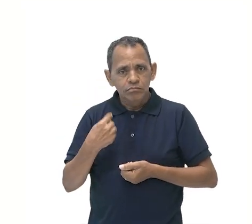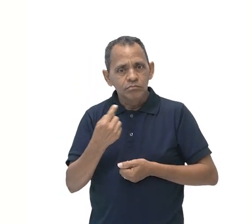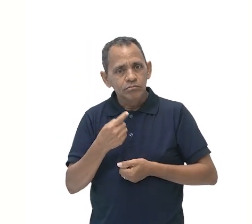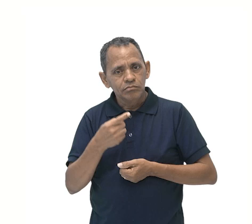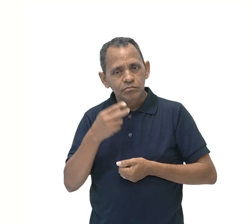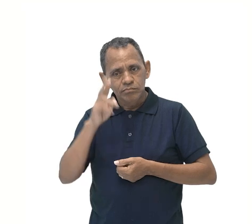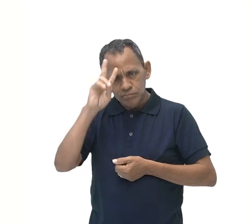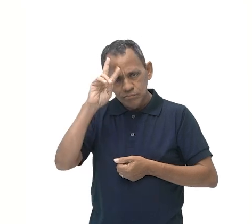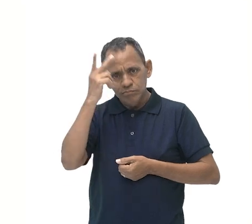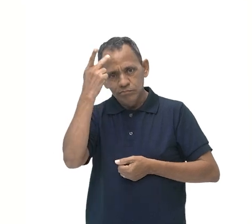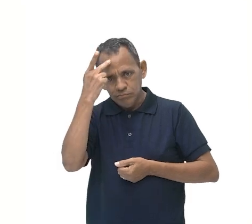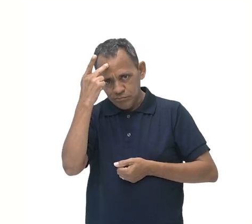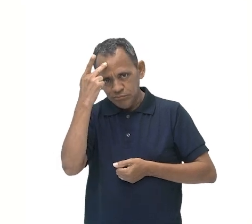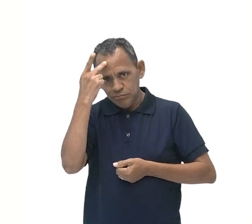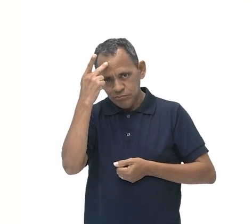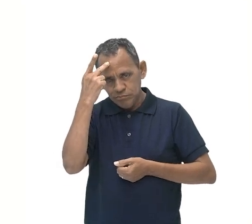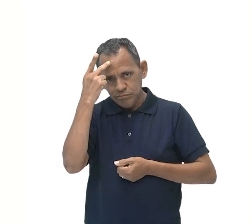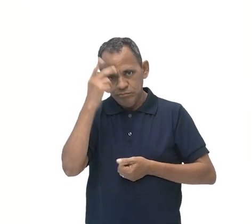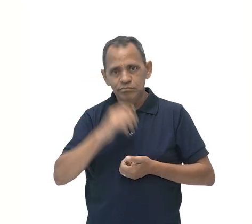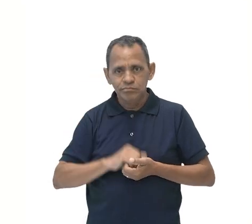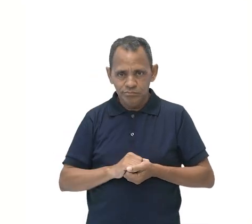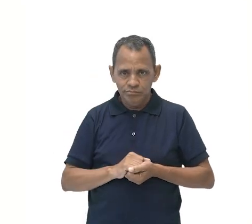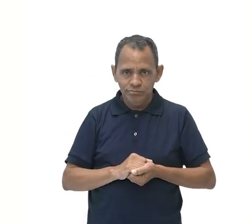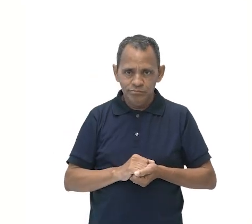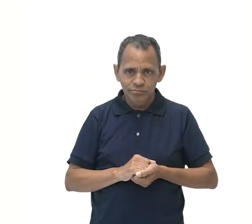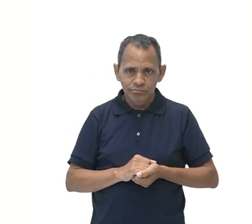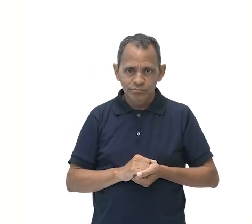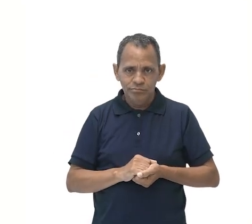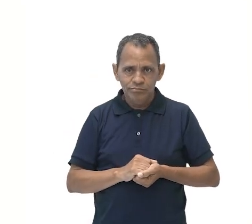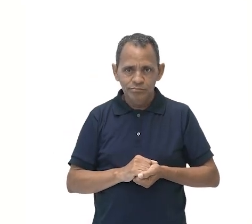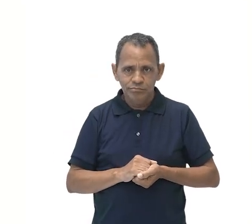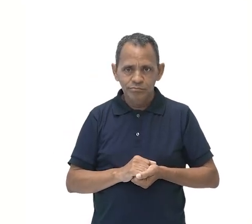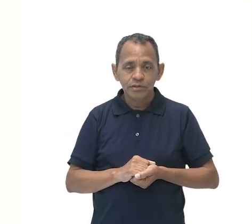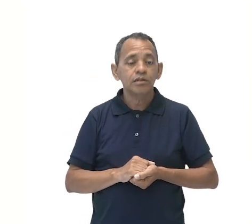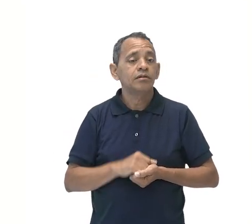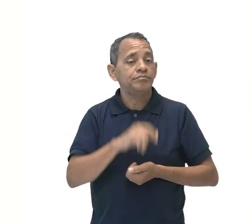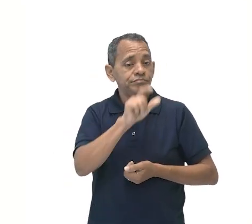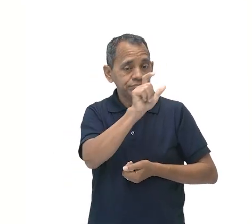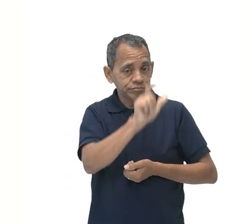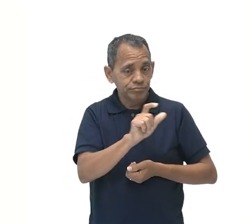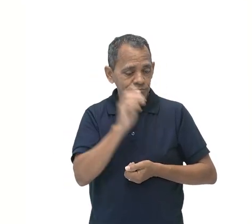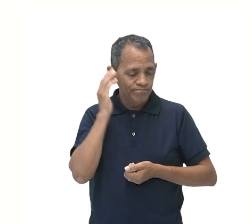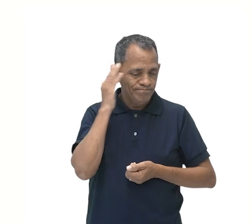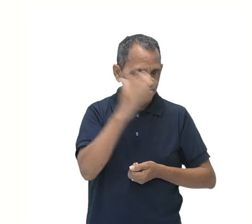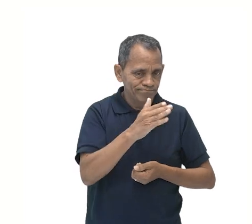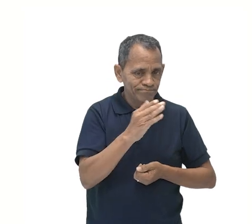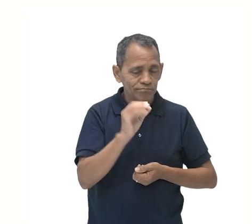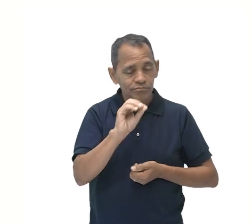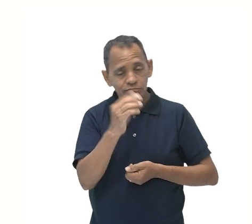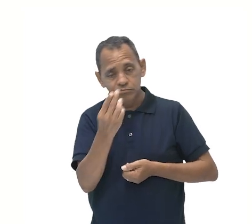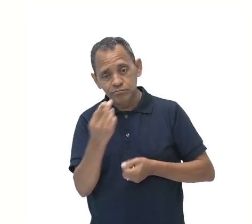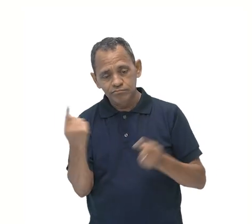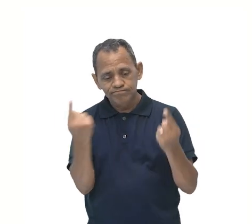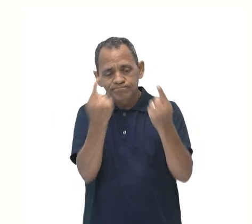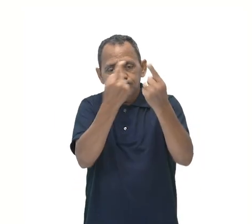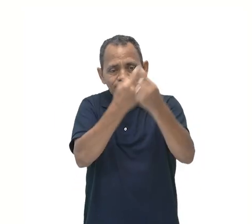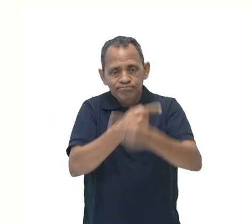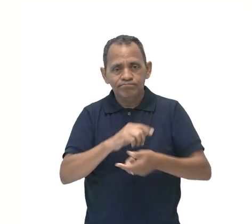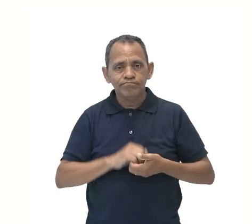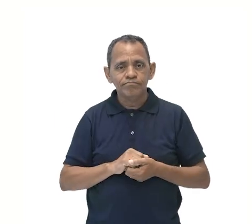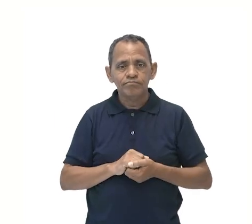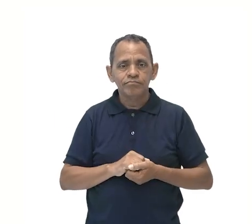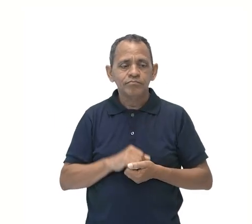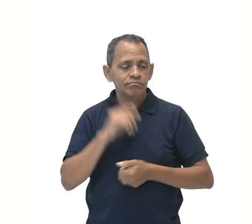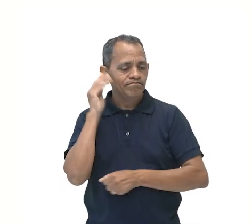confundir as incógnitas. Tudo bem? Essas grandezas são direta ou inversamente proporcionais? Elas são